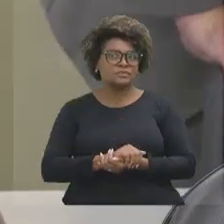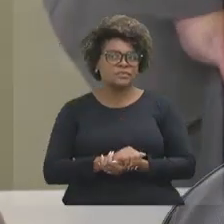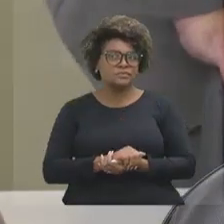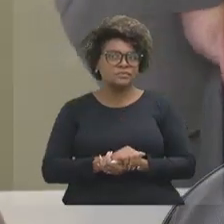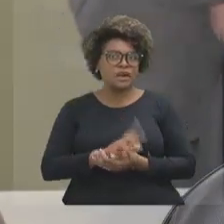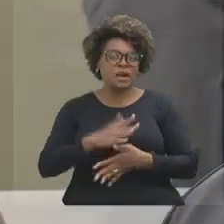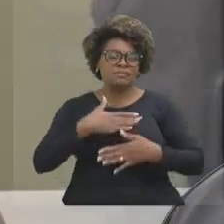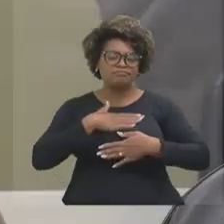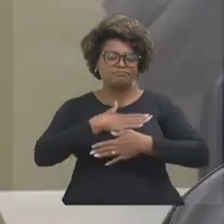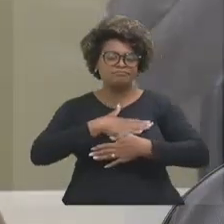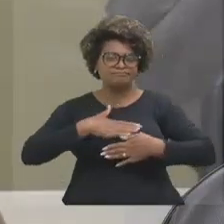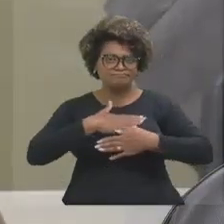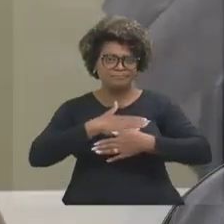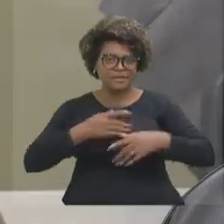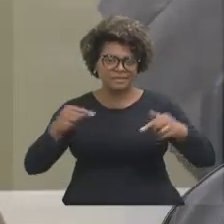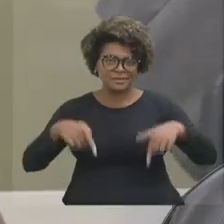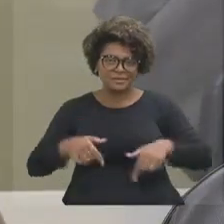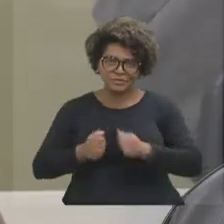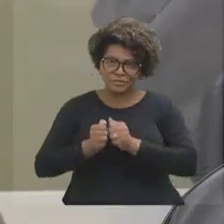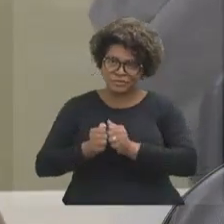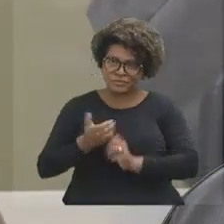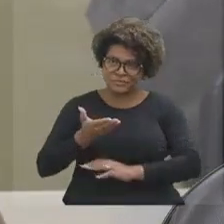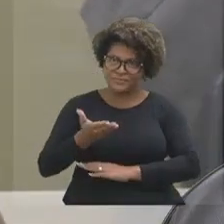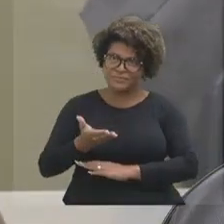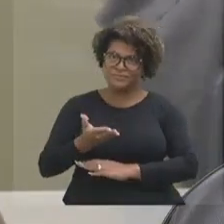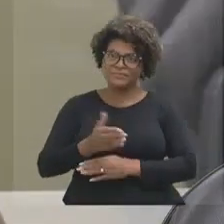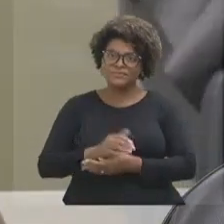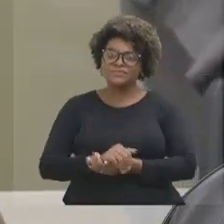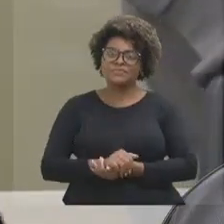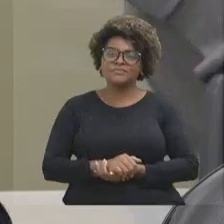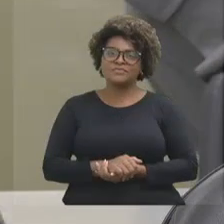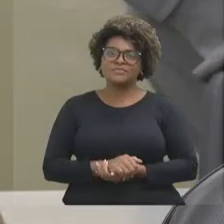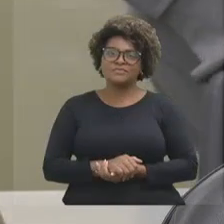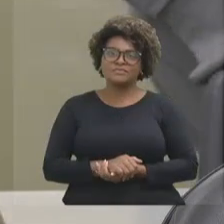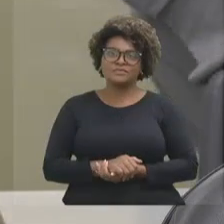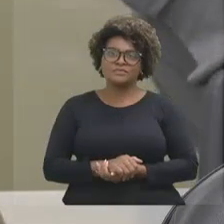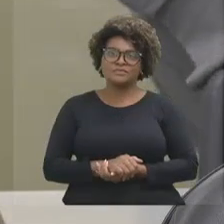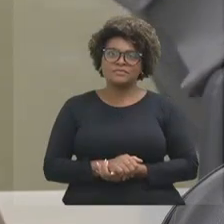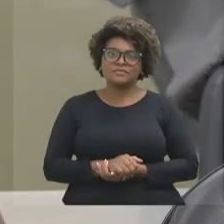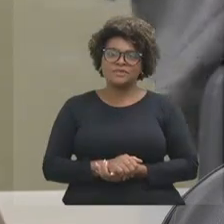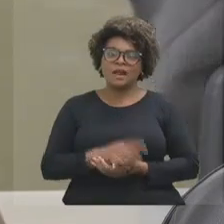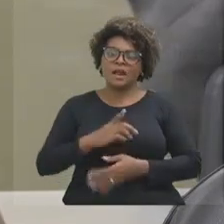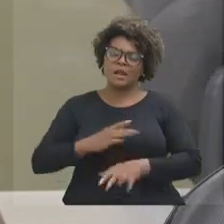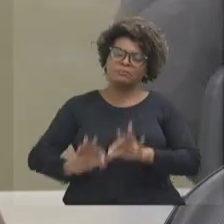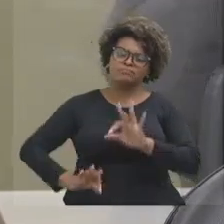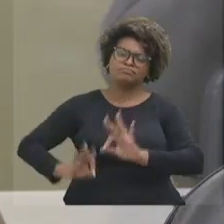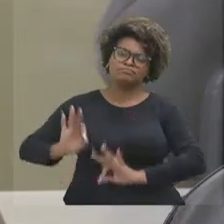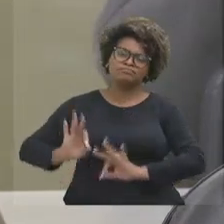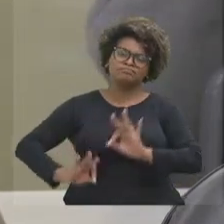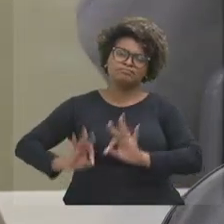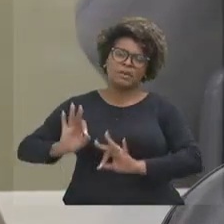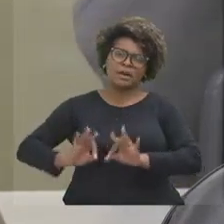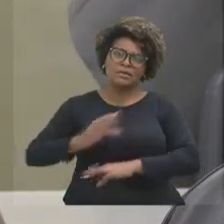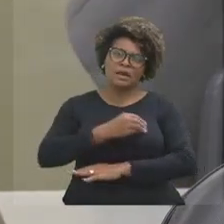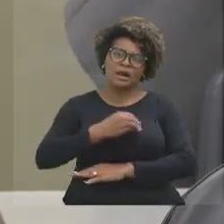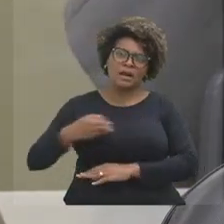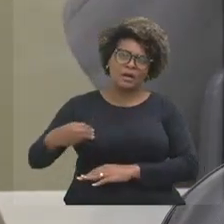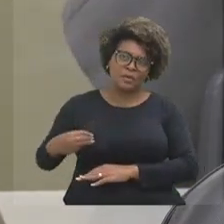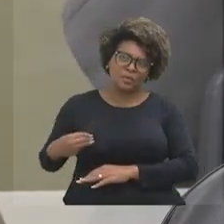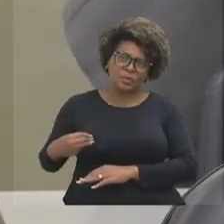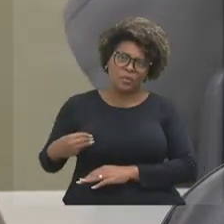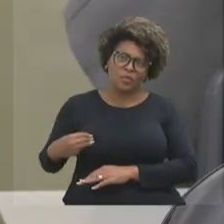é um prazer estar aqui com o senhor que está reorganizando a questão da saúde